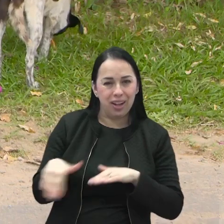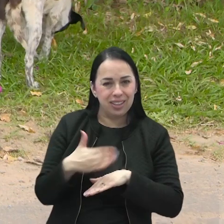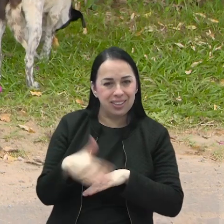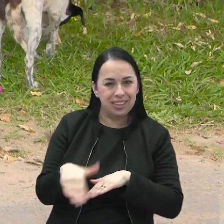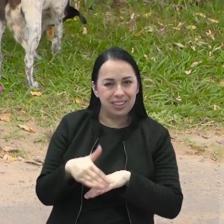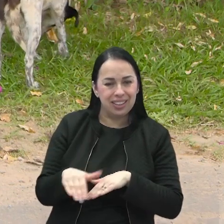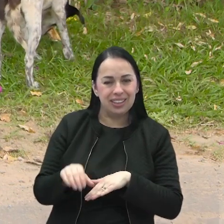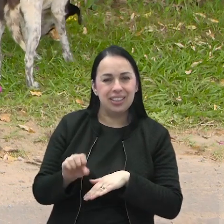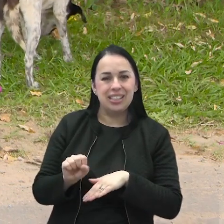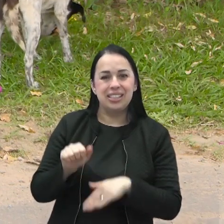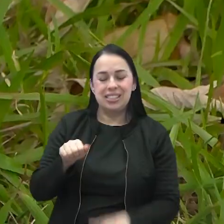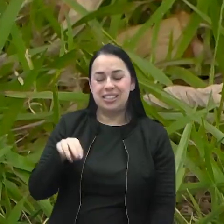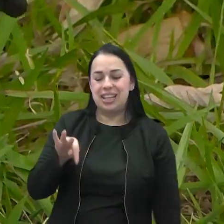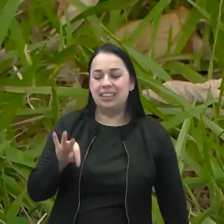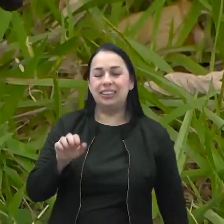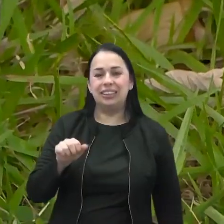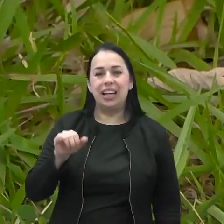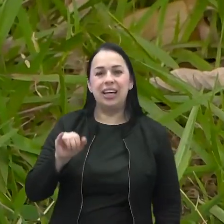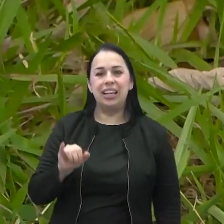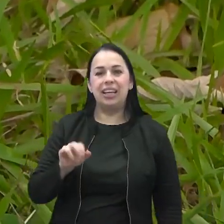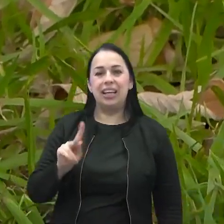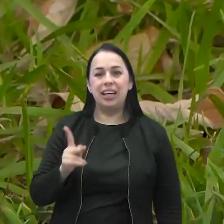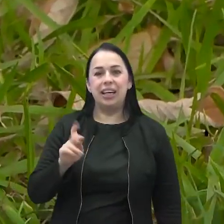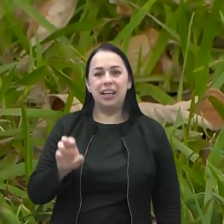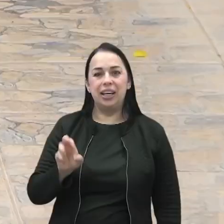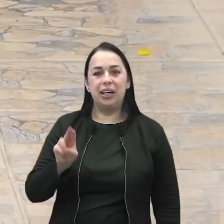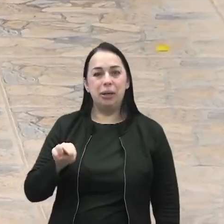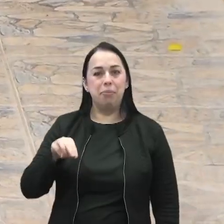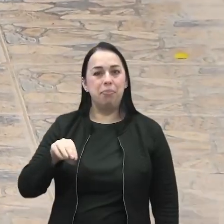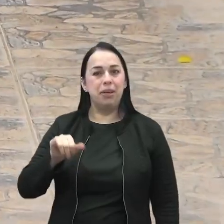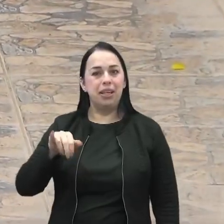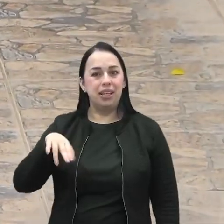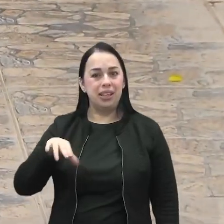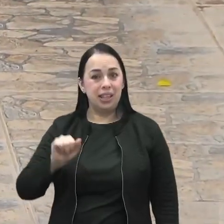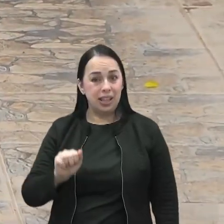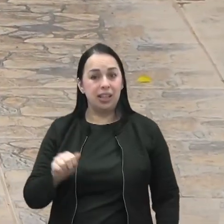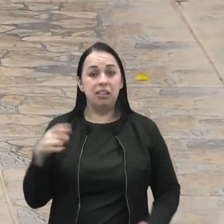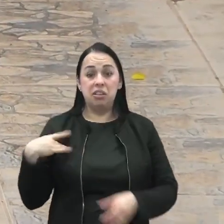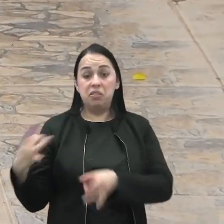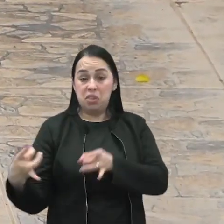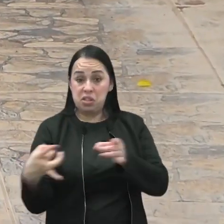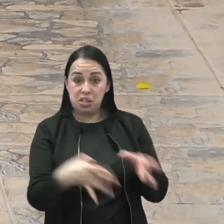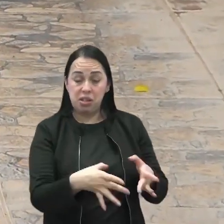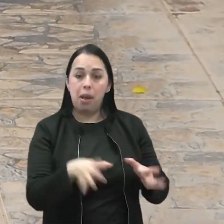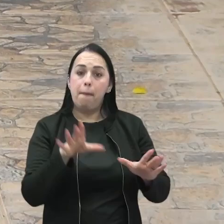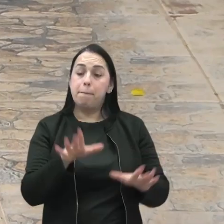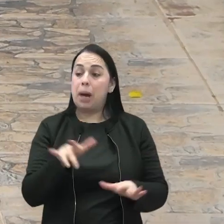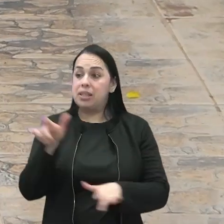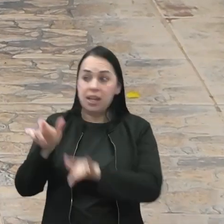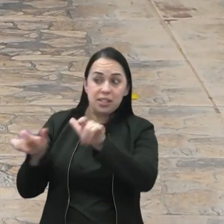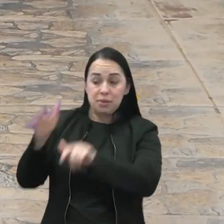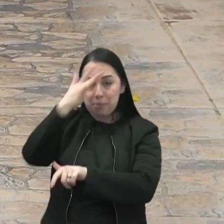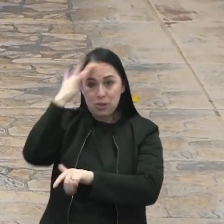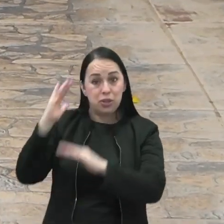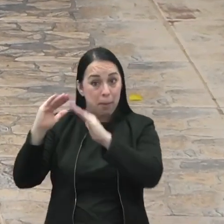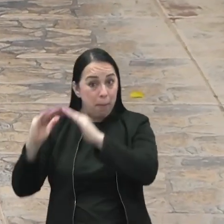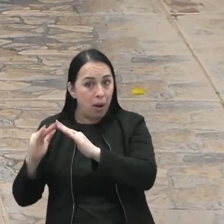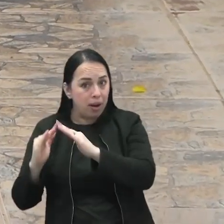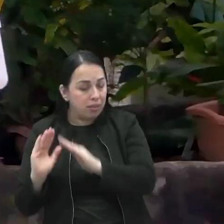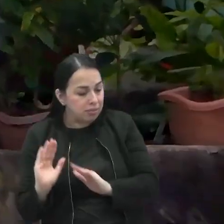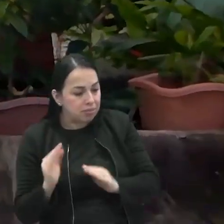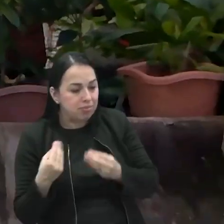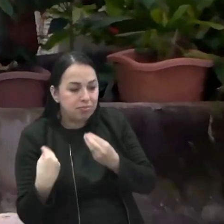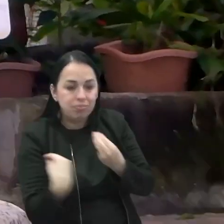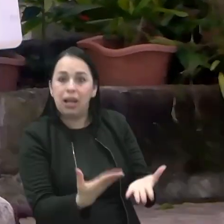do bairro Santa Hermínia, na zona leste de São José. Foram abandonados, mas acolhidos pelos moradores do